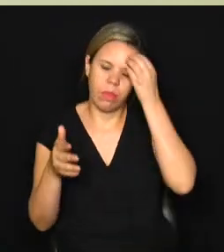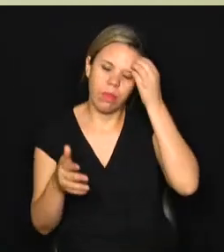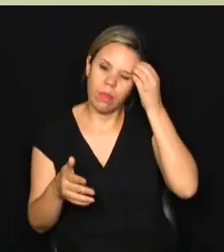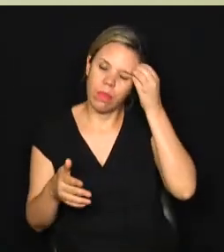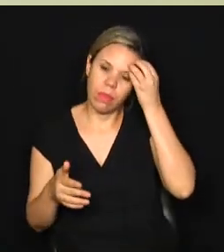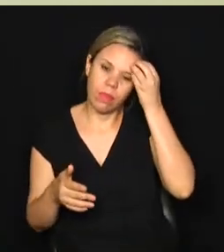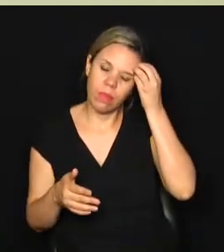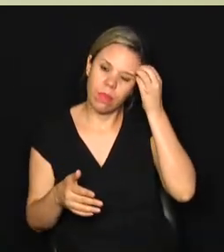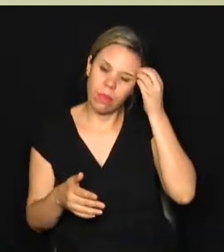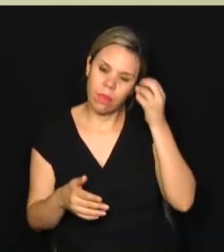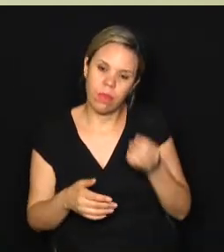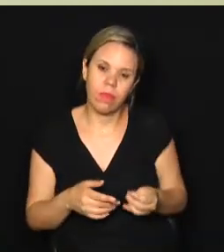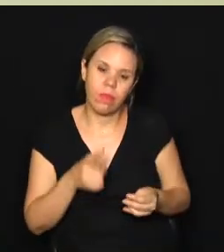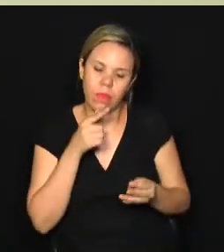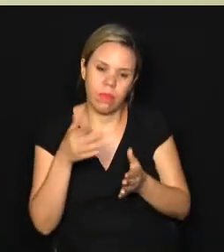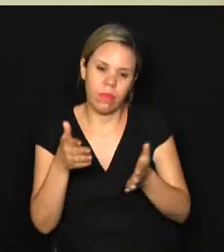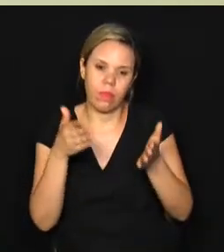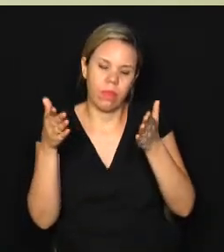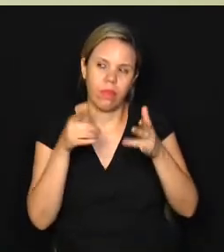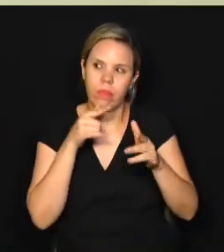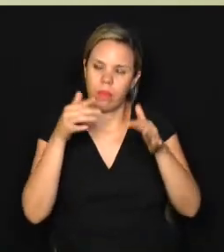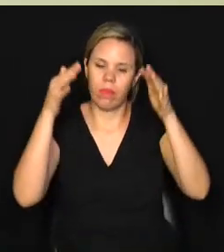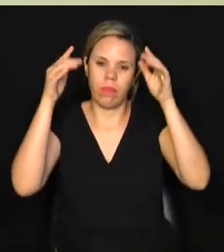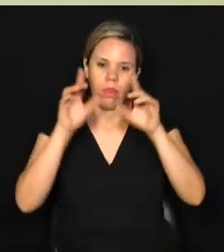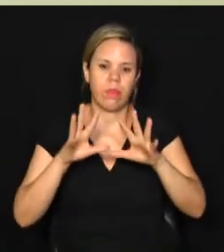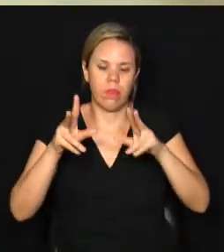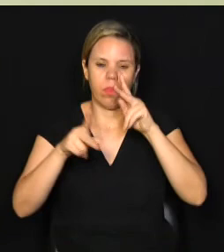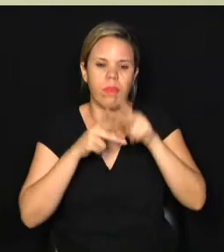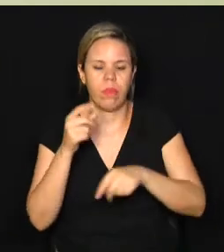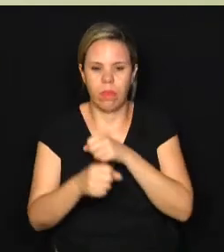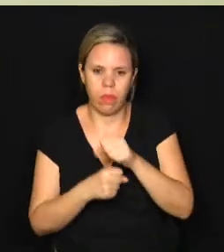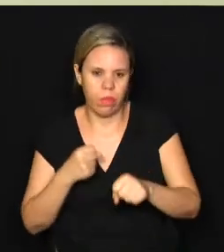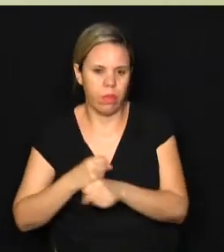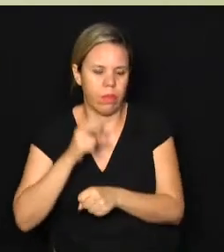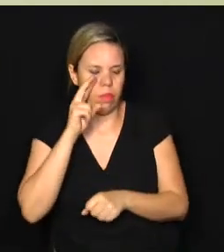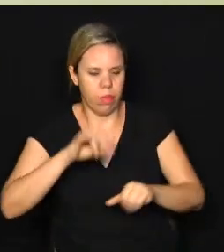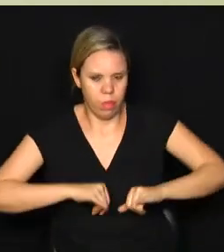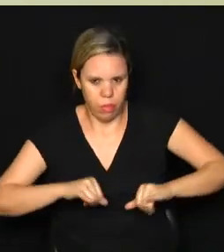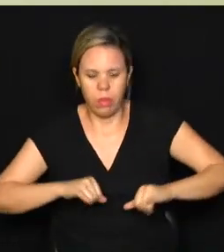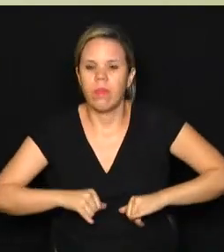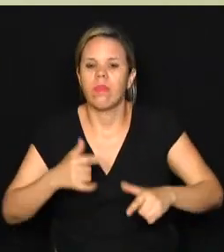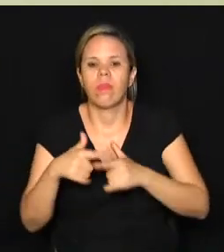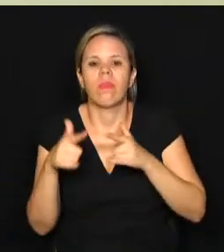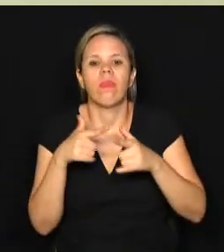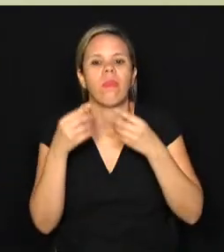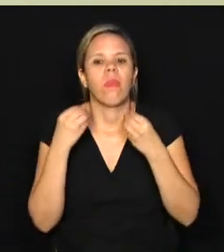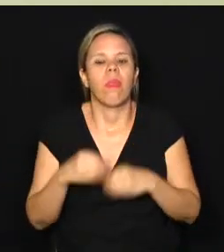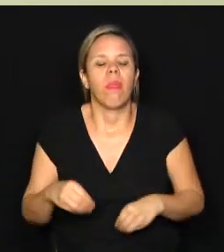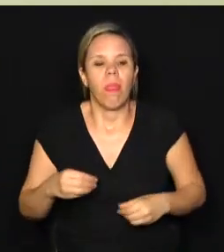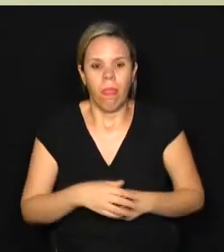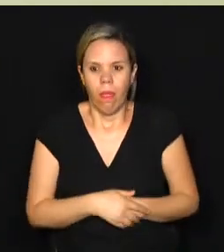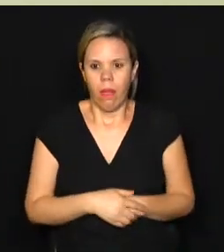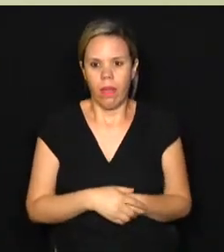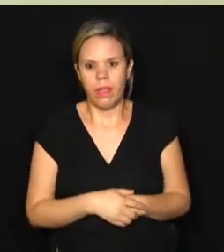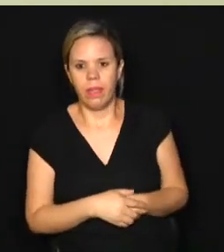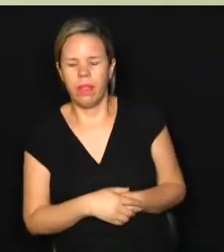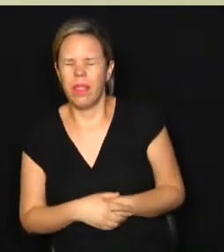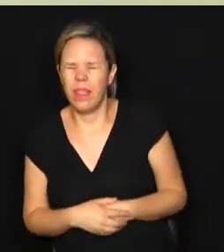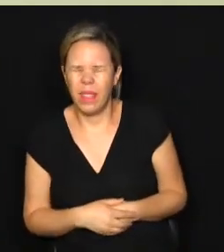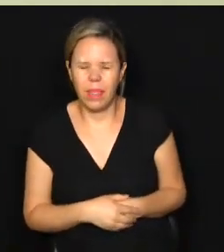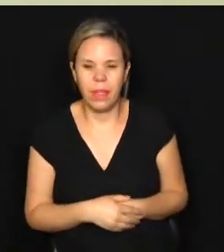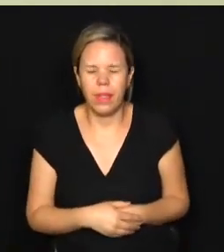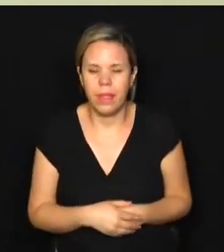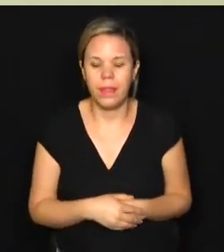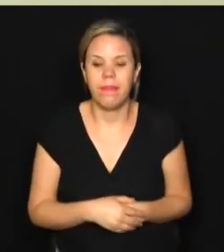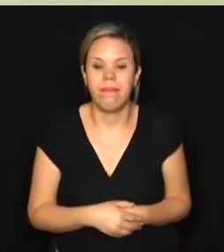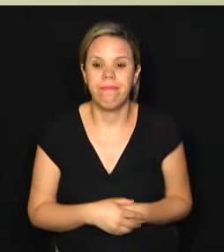de uma marginal, e aí todo ano a gente está sofrendo com esses impactos, com esses problemas. E uma